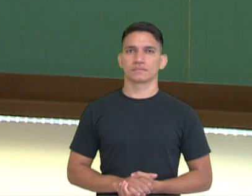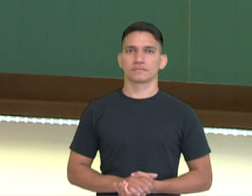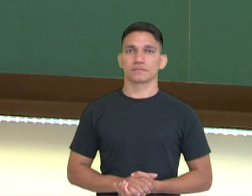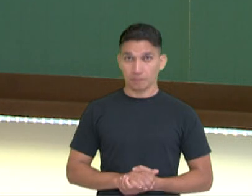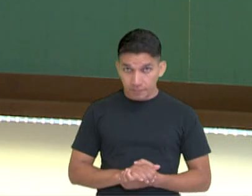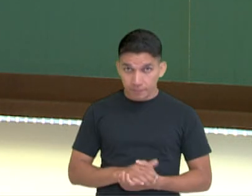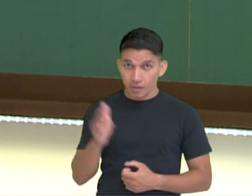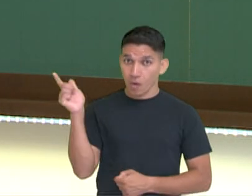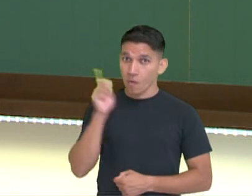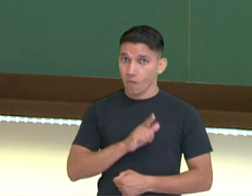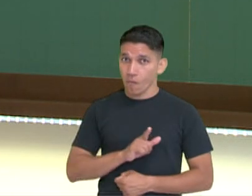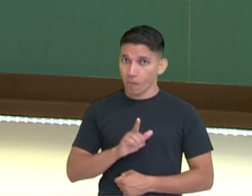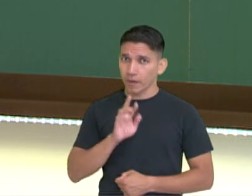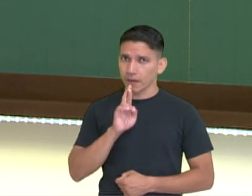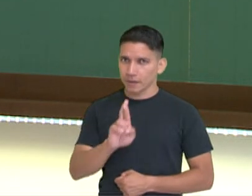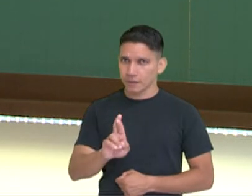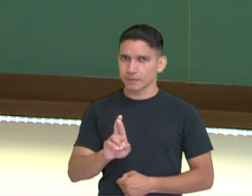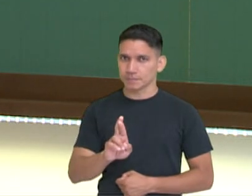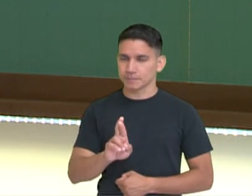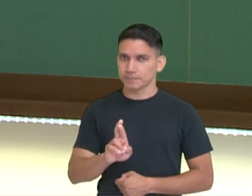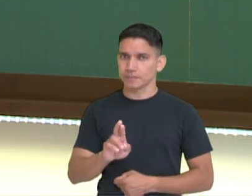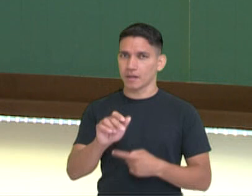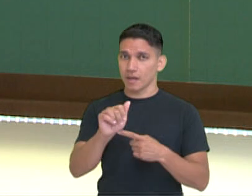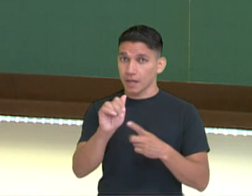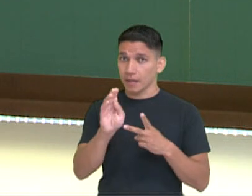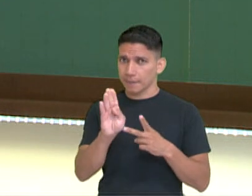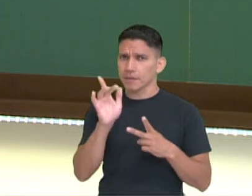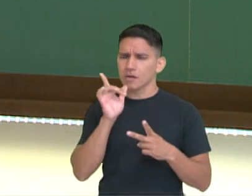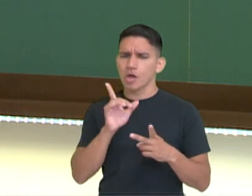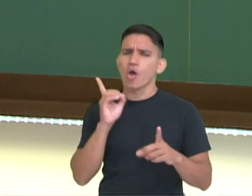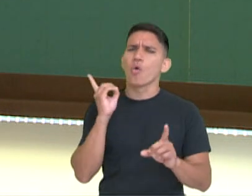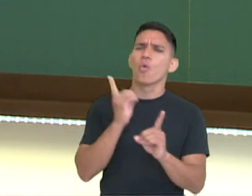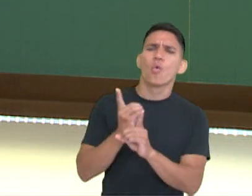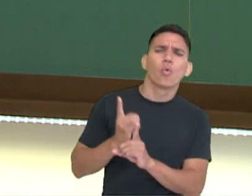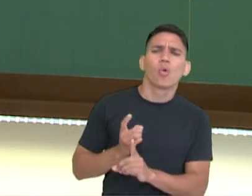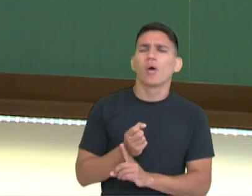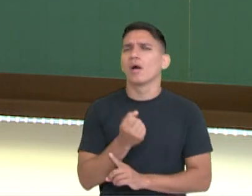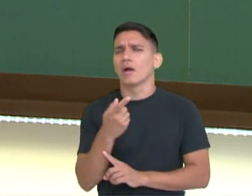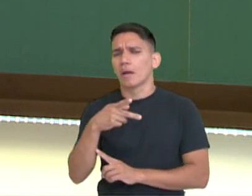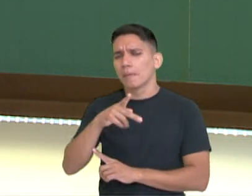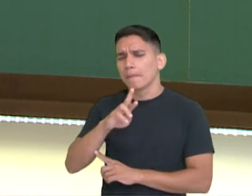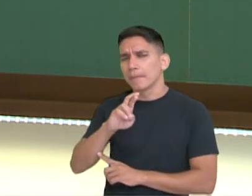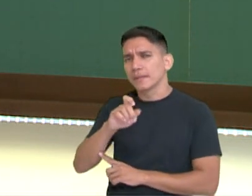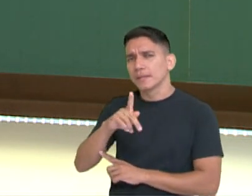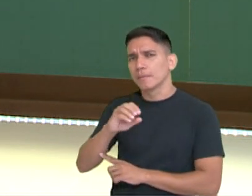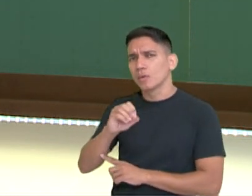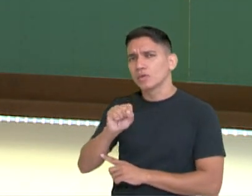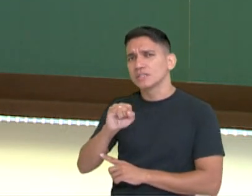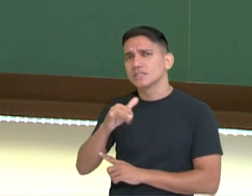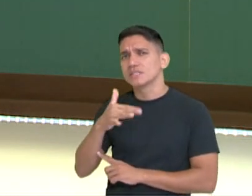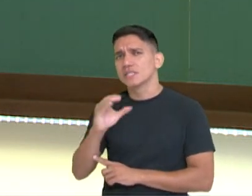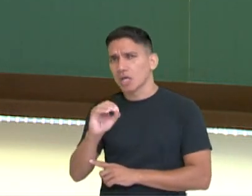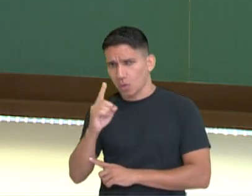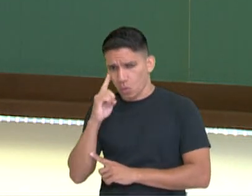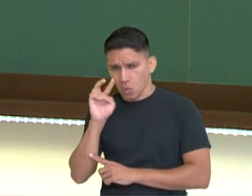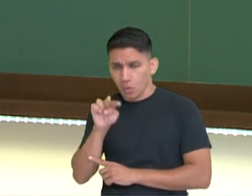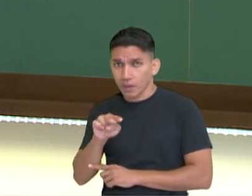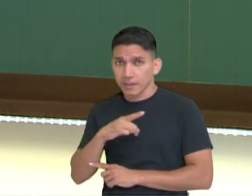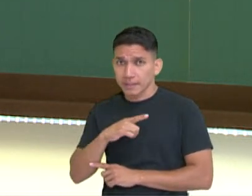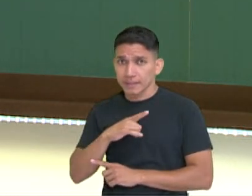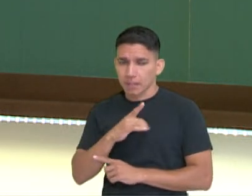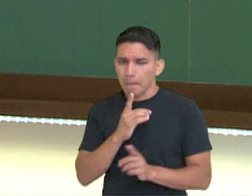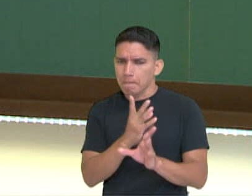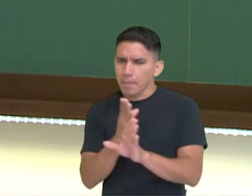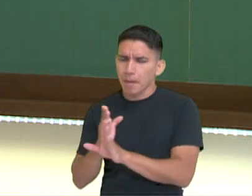E aí, conseguiu responder então? Conseguiu encontrar as preposições nesse trecho? Vamos lá?